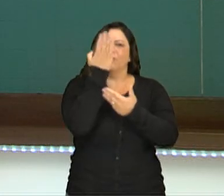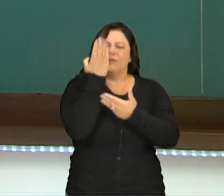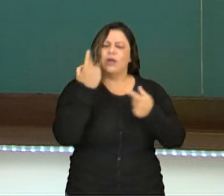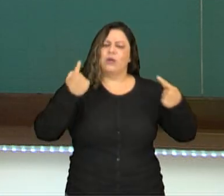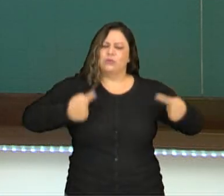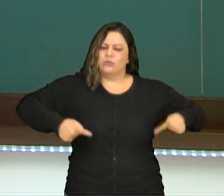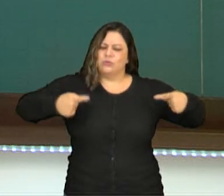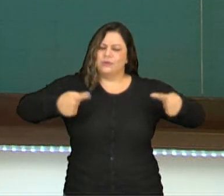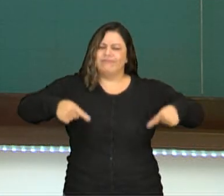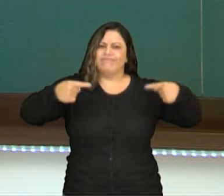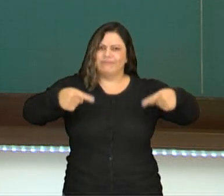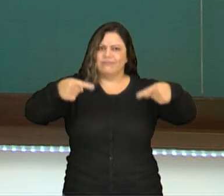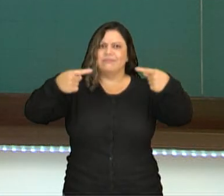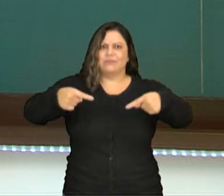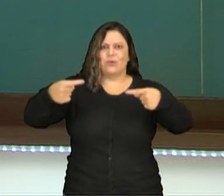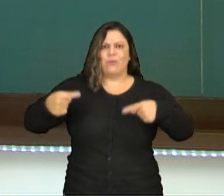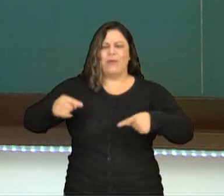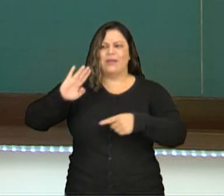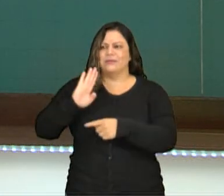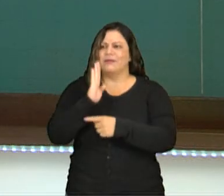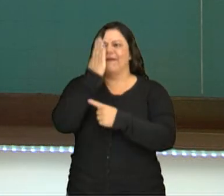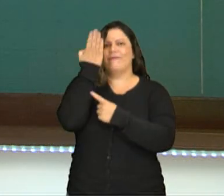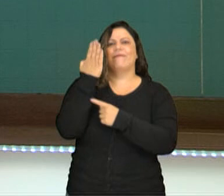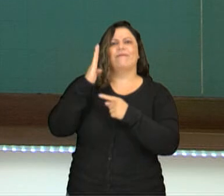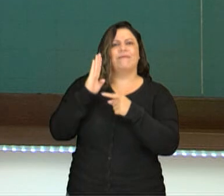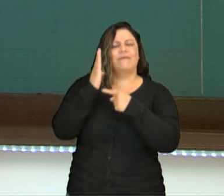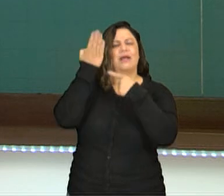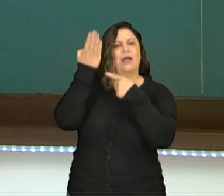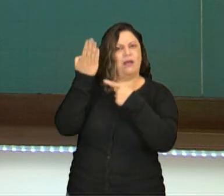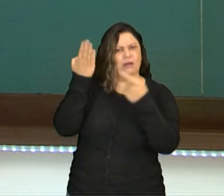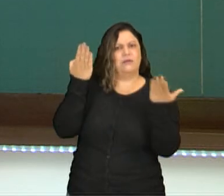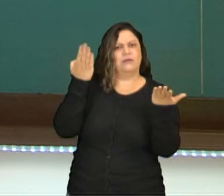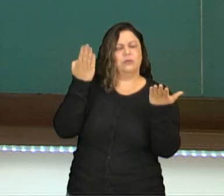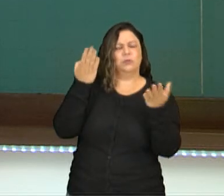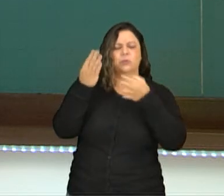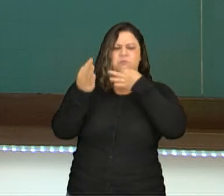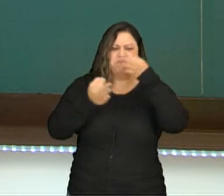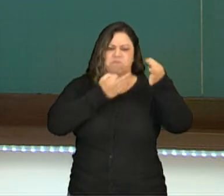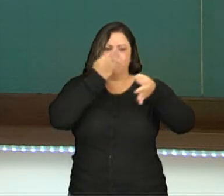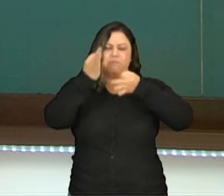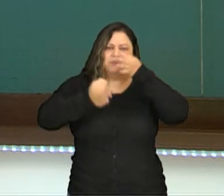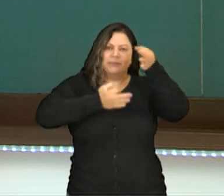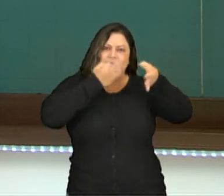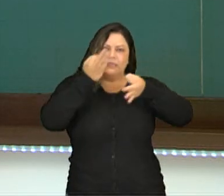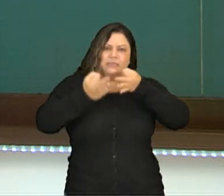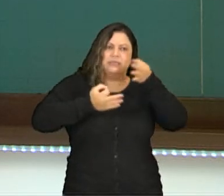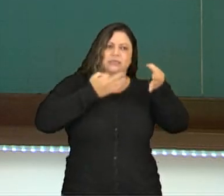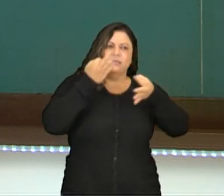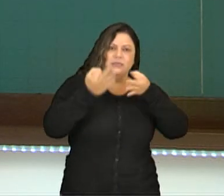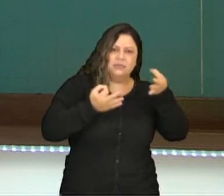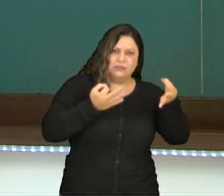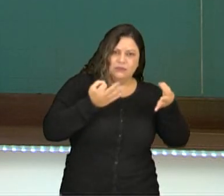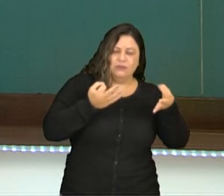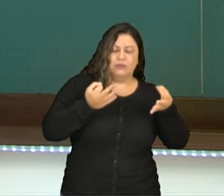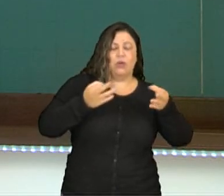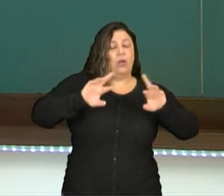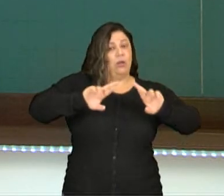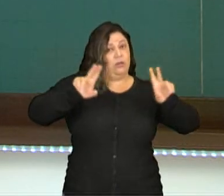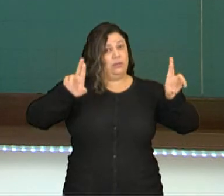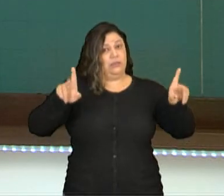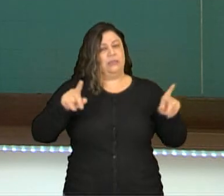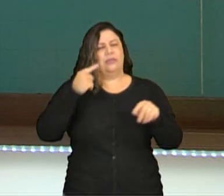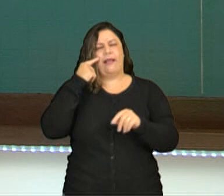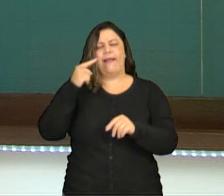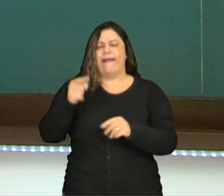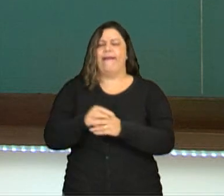às heresias, que seriam essas falsas opiniões, que seriam aquilo que hoje a gente chama de